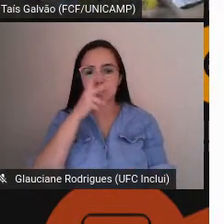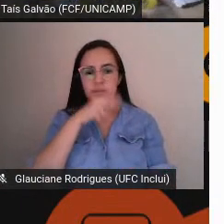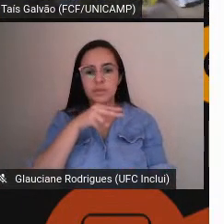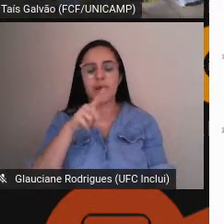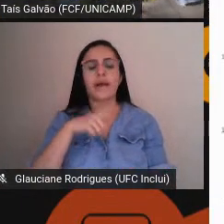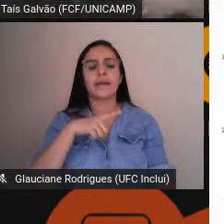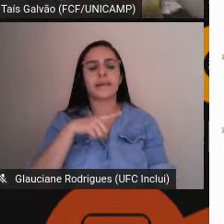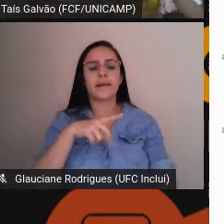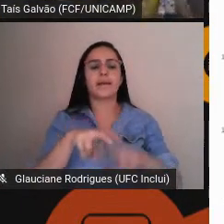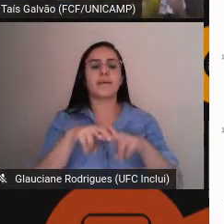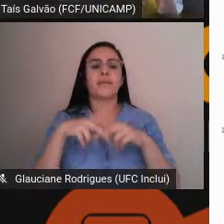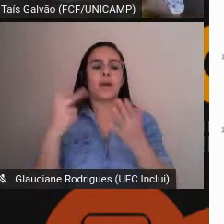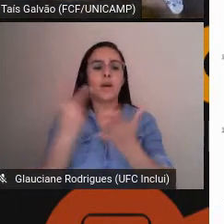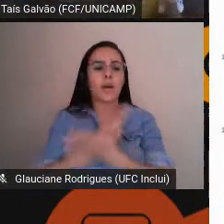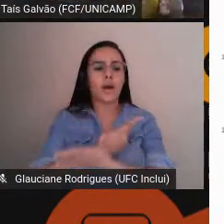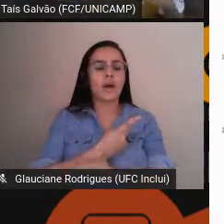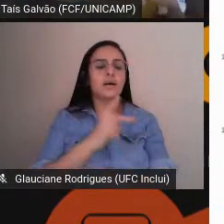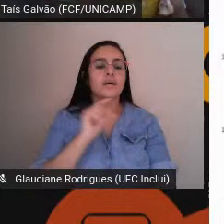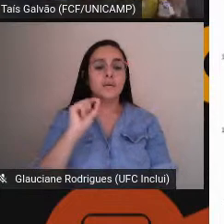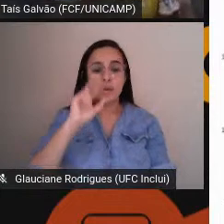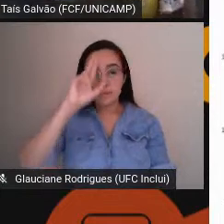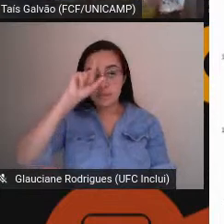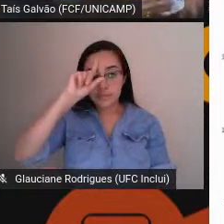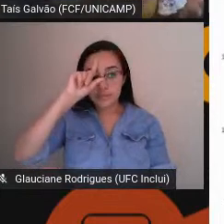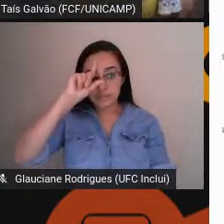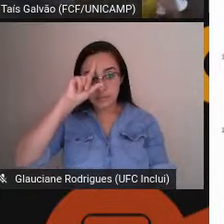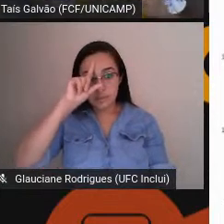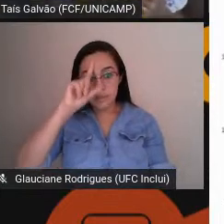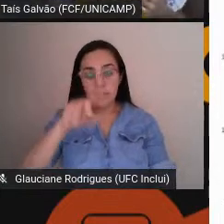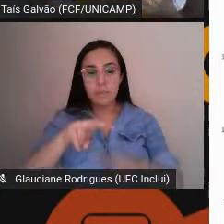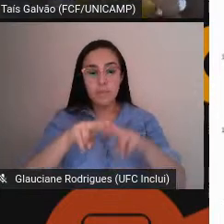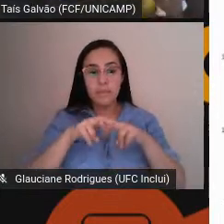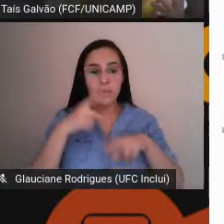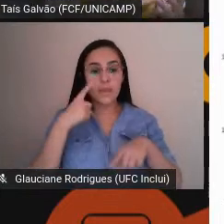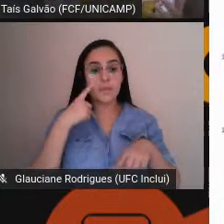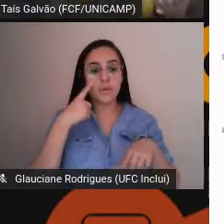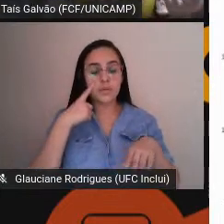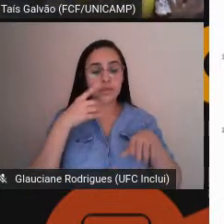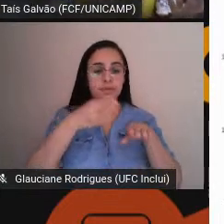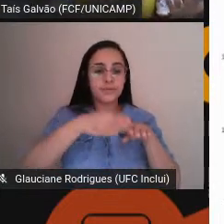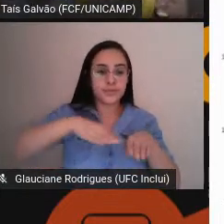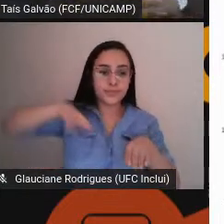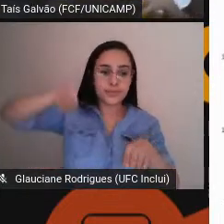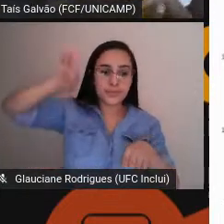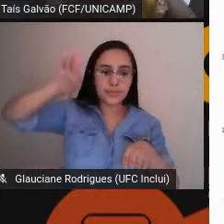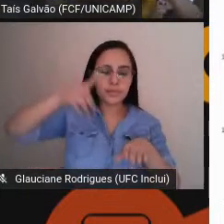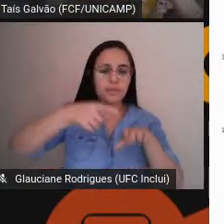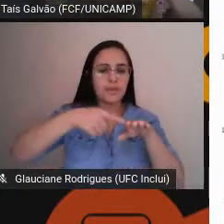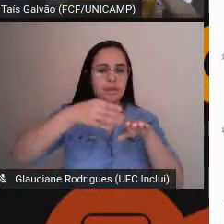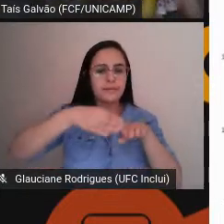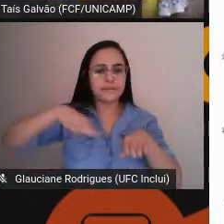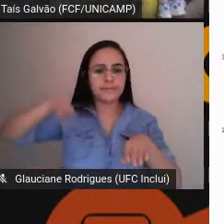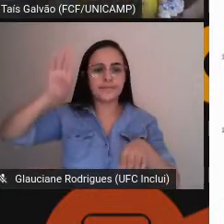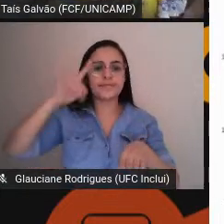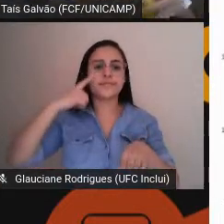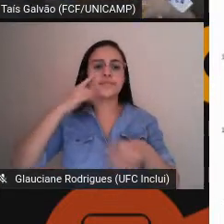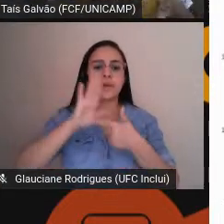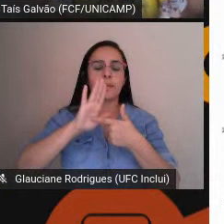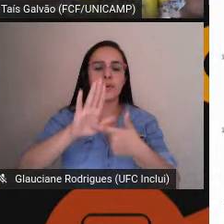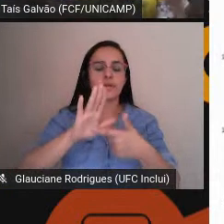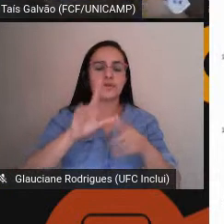né? Então, nessa análise que ele verificou, ele mostra que a publicação de revisão sistemática